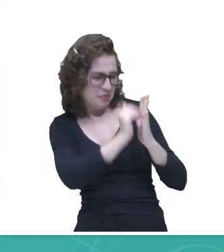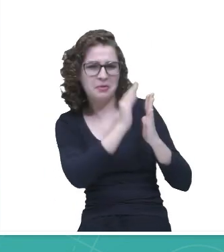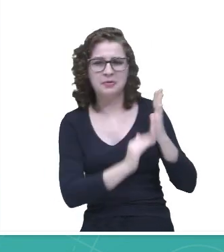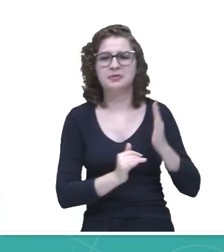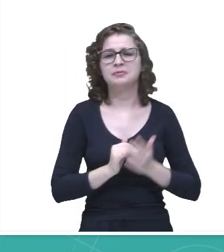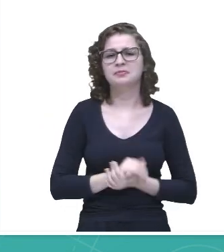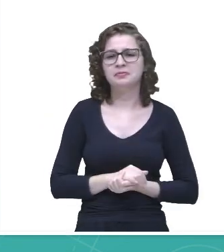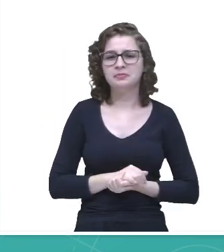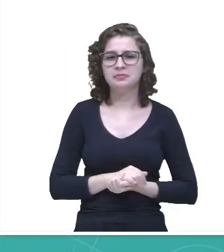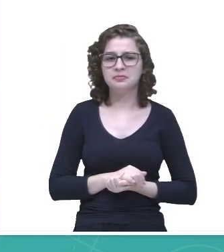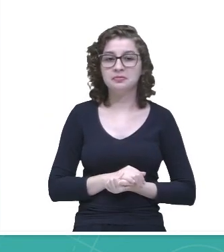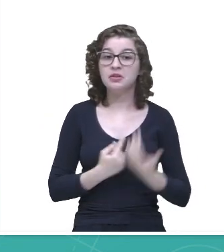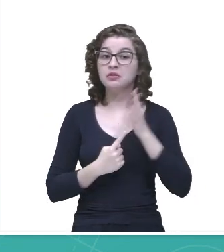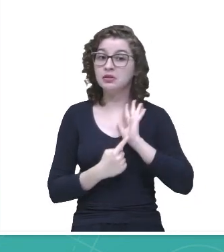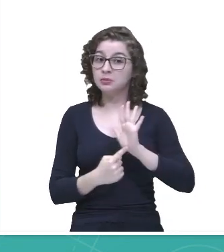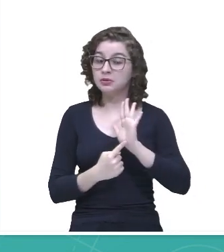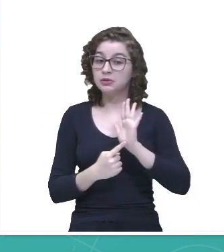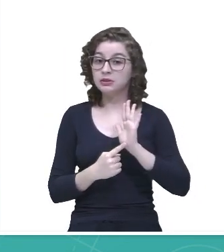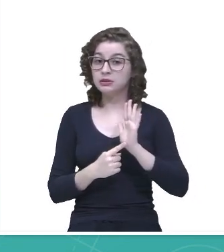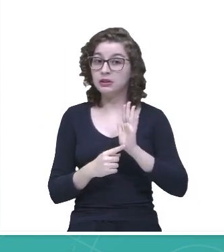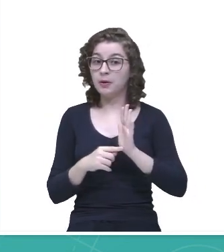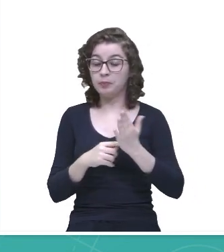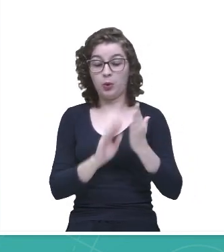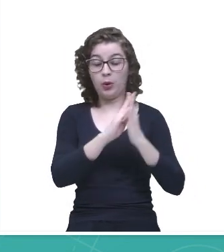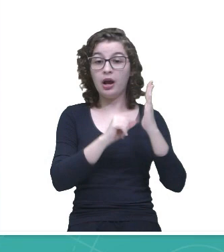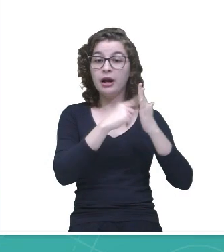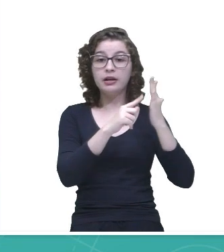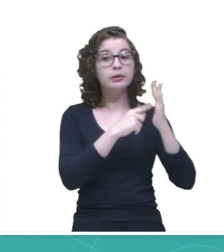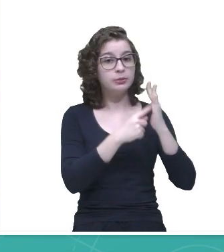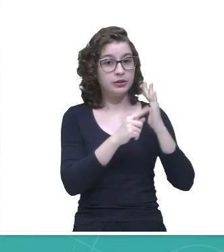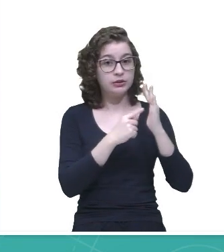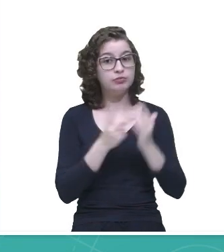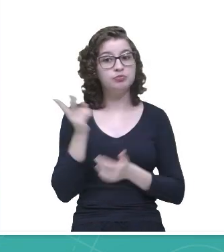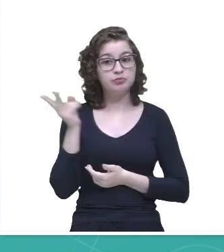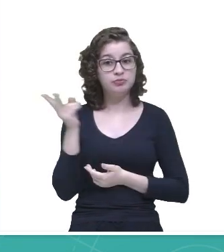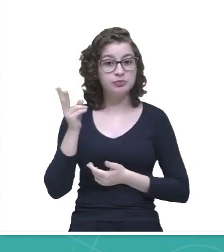obra impressionista que nós falamos no primeiro momento. Aí nós temos duas obras